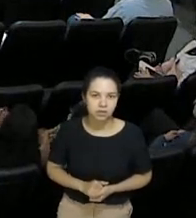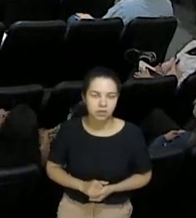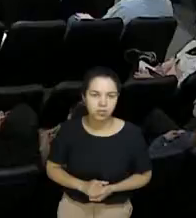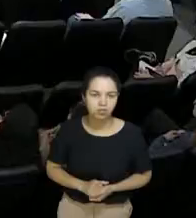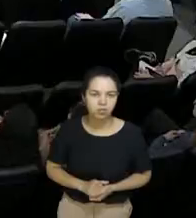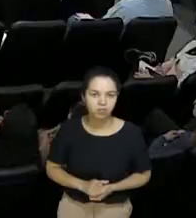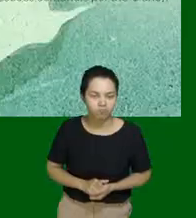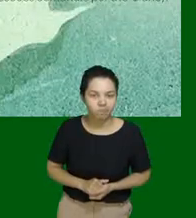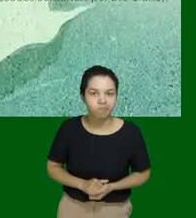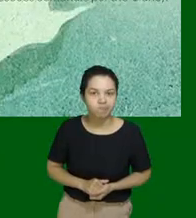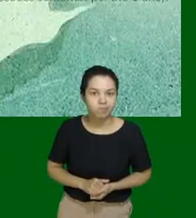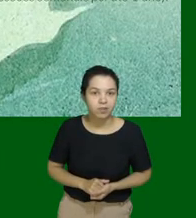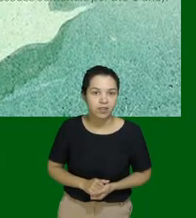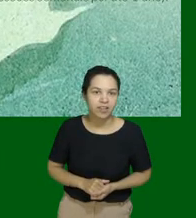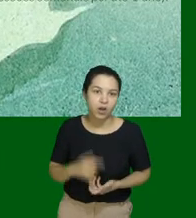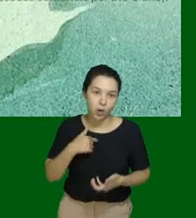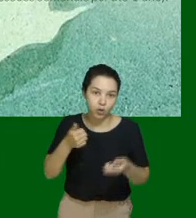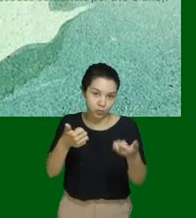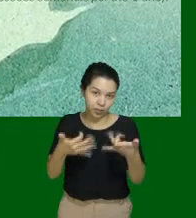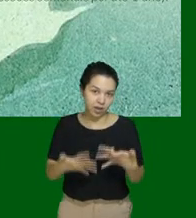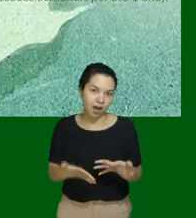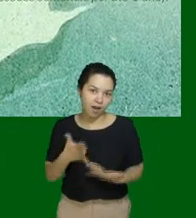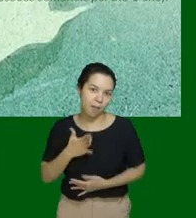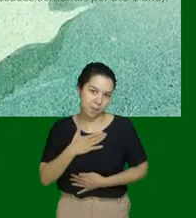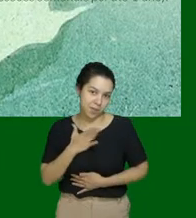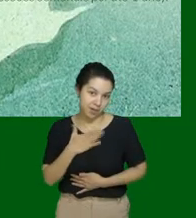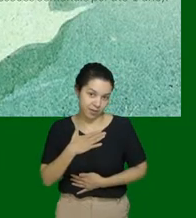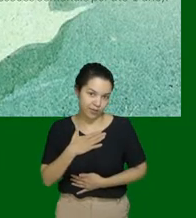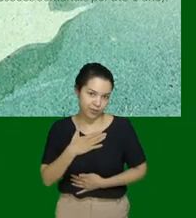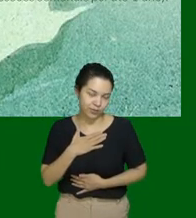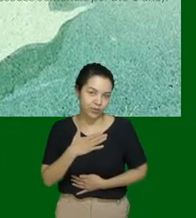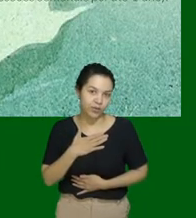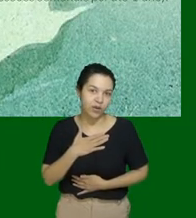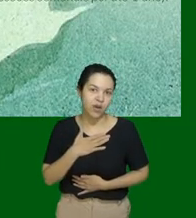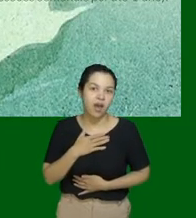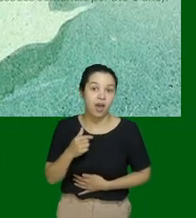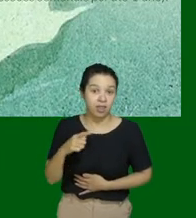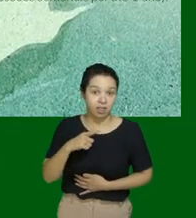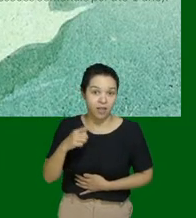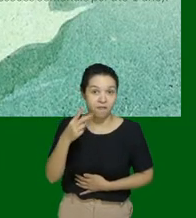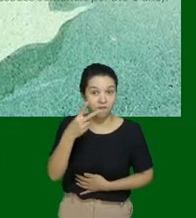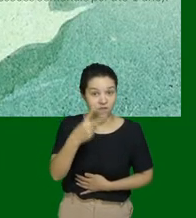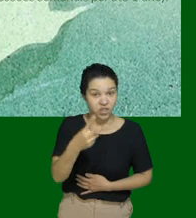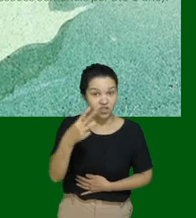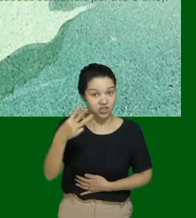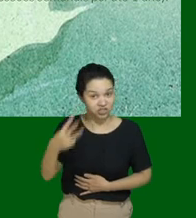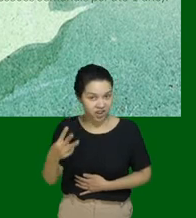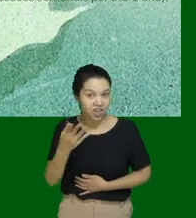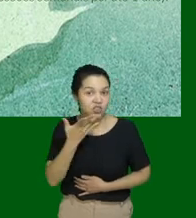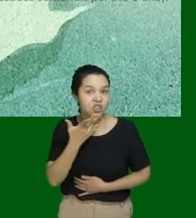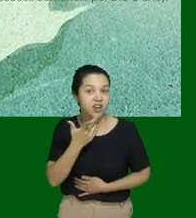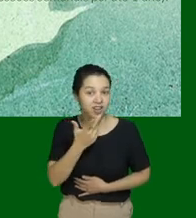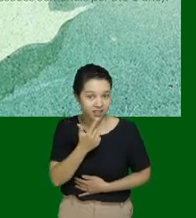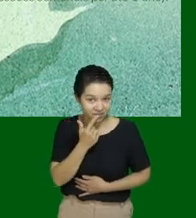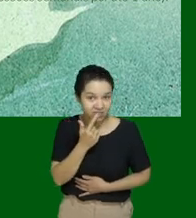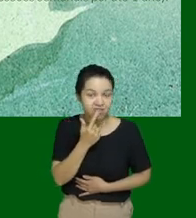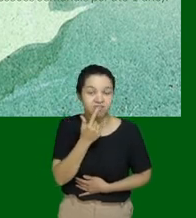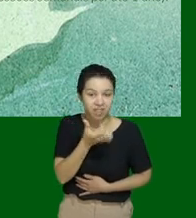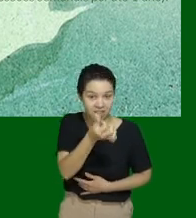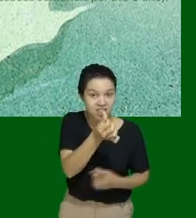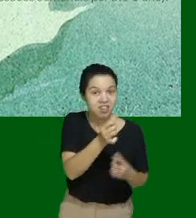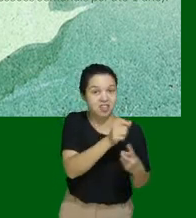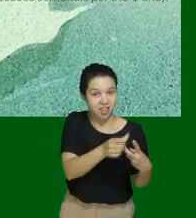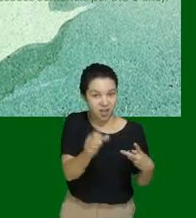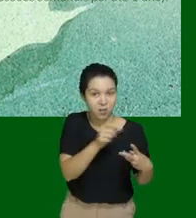Vou falar do meu. Eu estou com 23 crianças por semestre. Ah, delícia fazer relatório depois